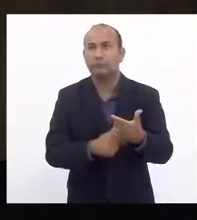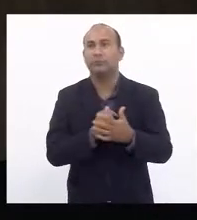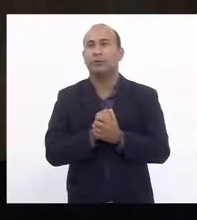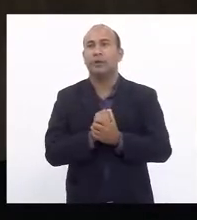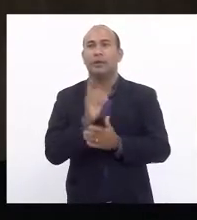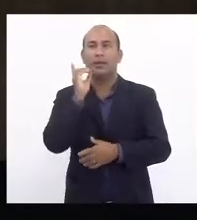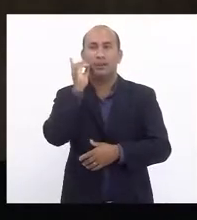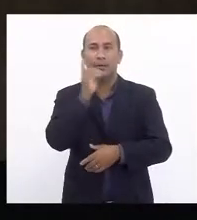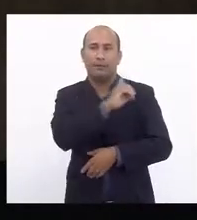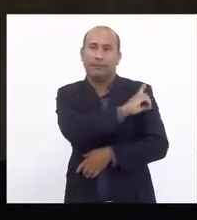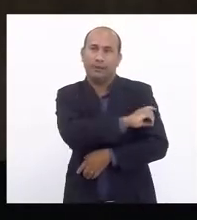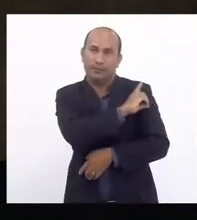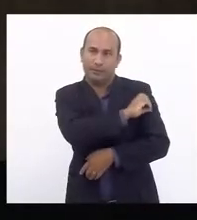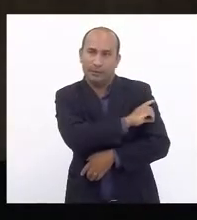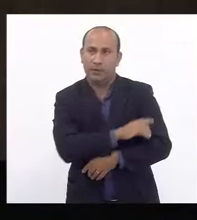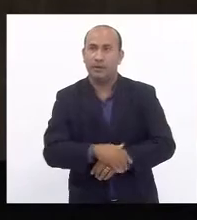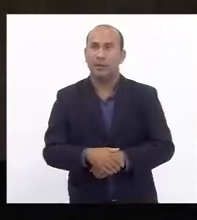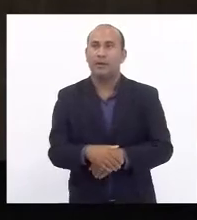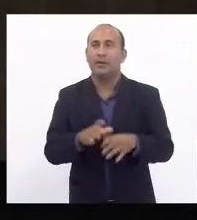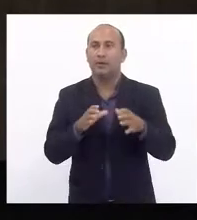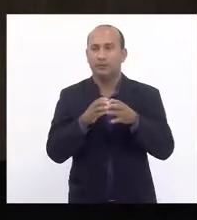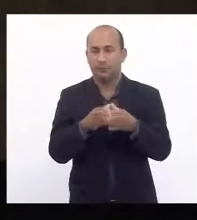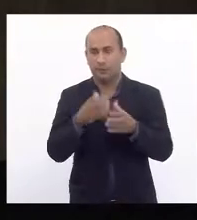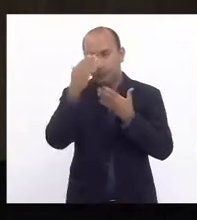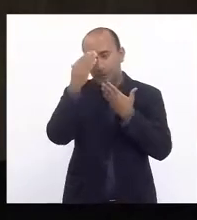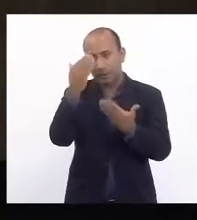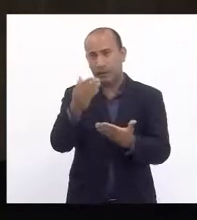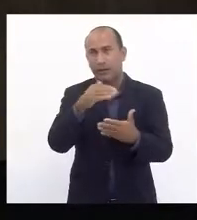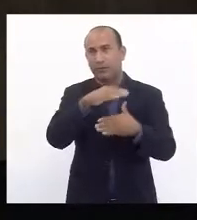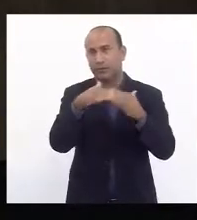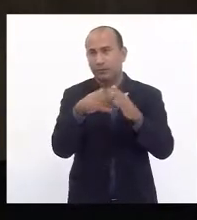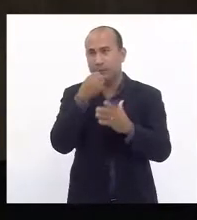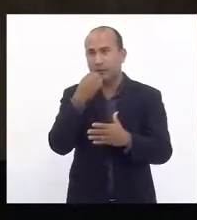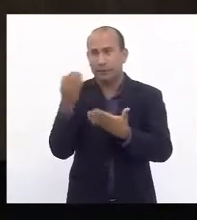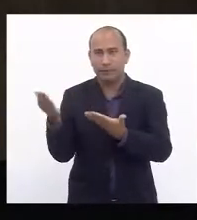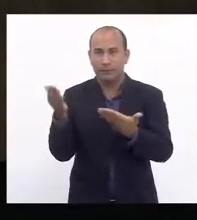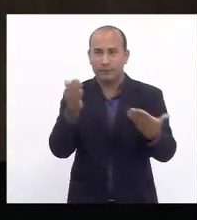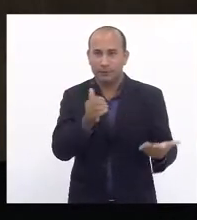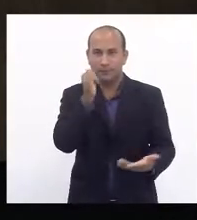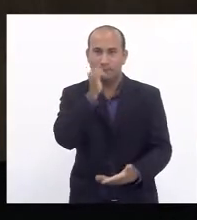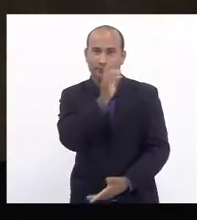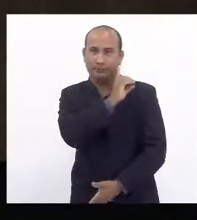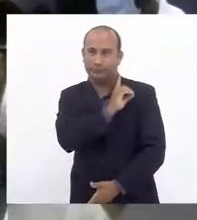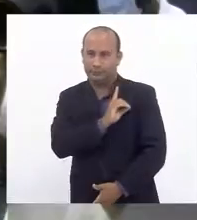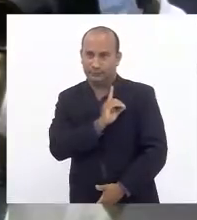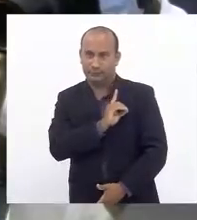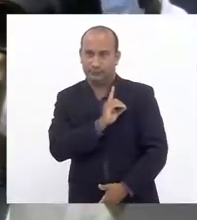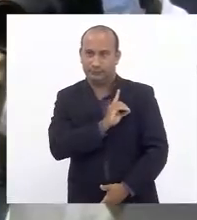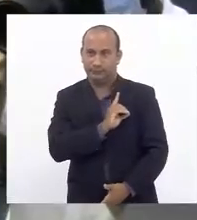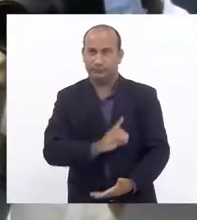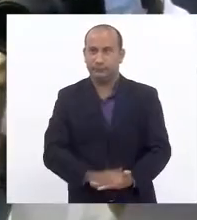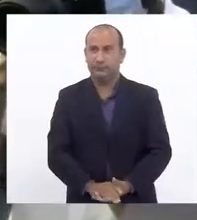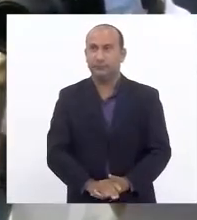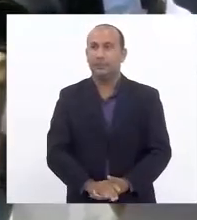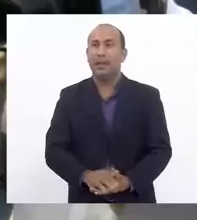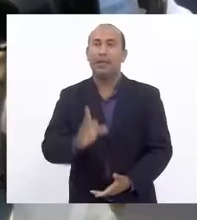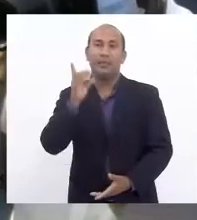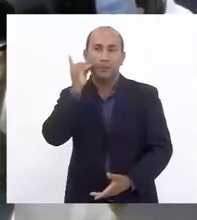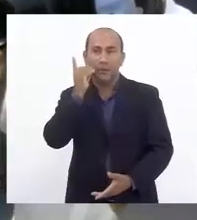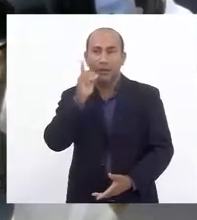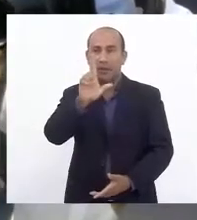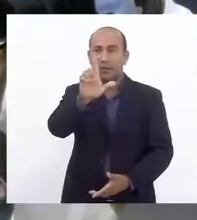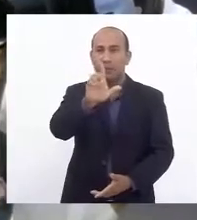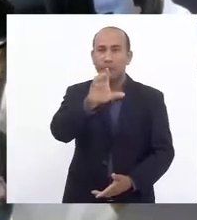deputada enfermeira Rejane, a bancada, presidente. Muito obrigado, sejam muito bem-vindas, delegadas. Isso, a deputada Lucinha